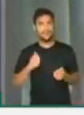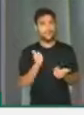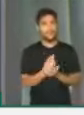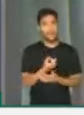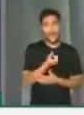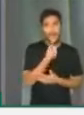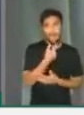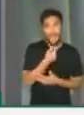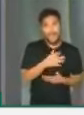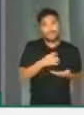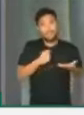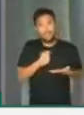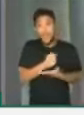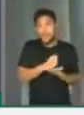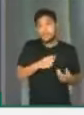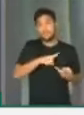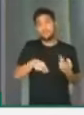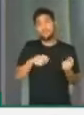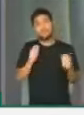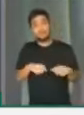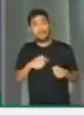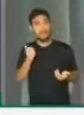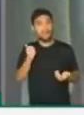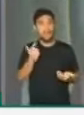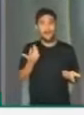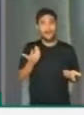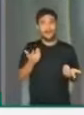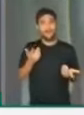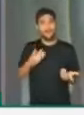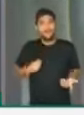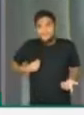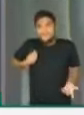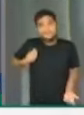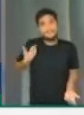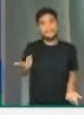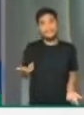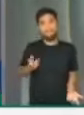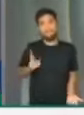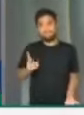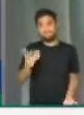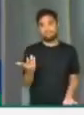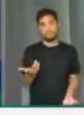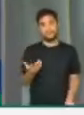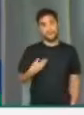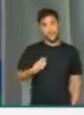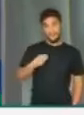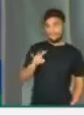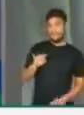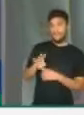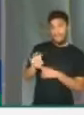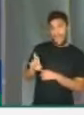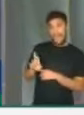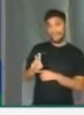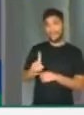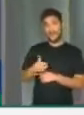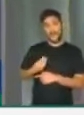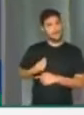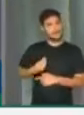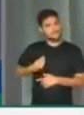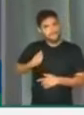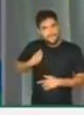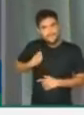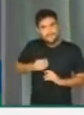medicações básicas, lhe permite a possibilidade de sobreviver. Não podemos nem dizer que é viver com qualidade de